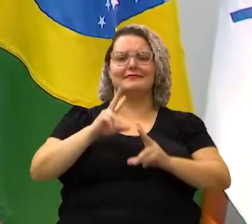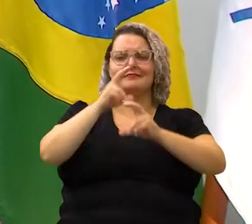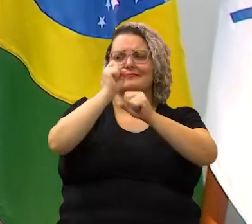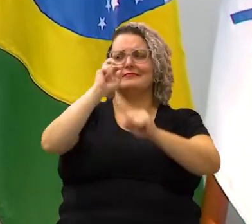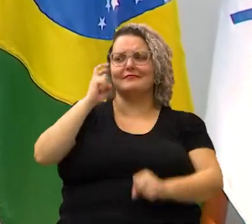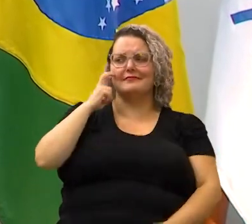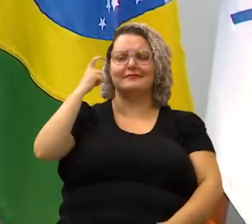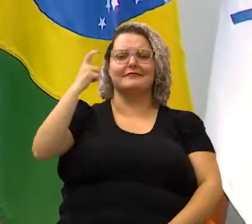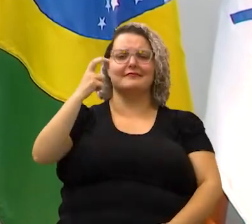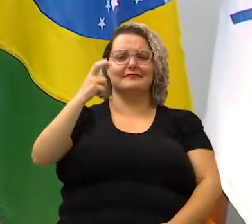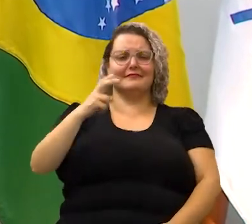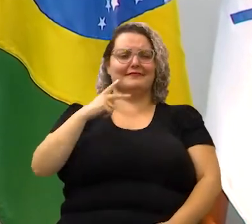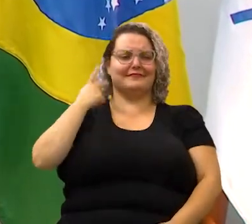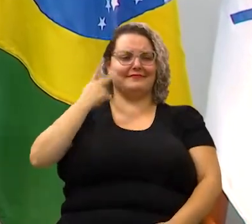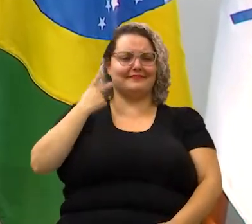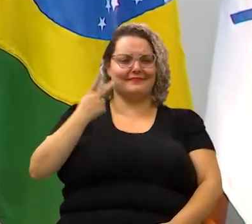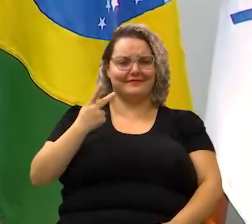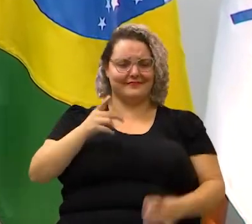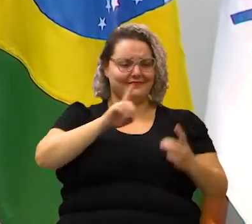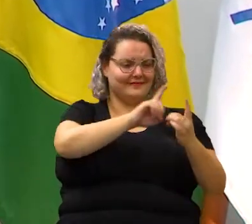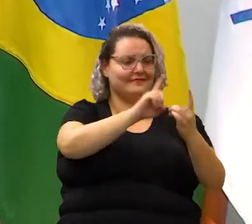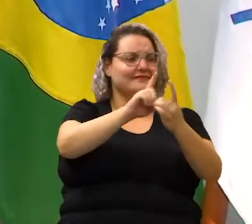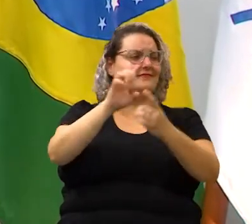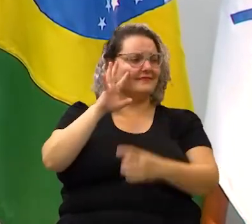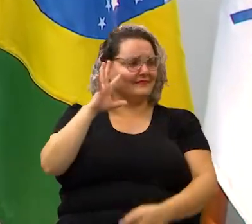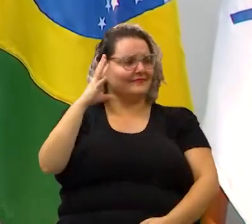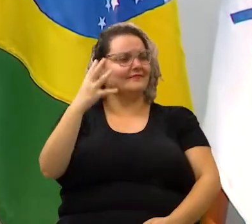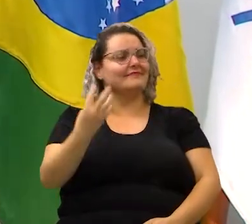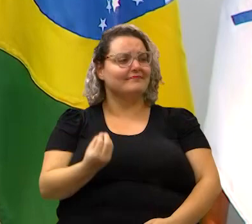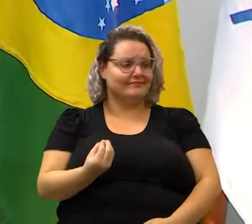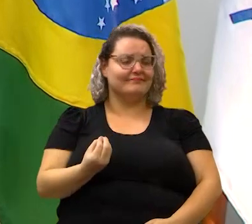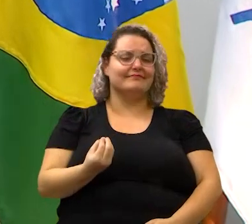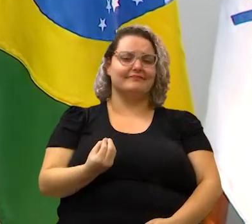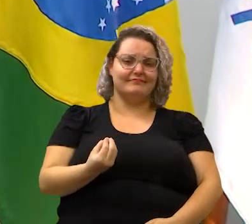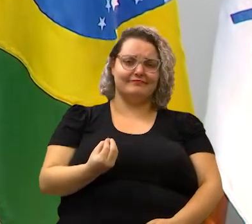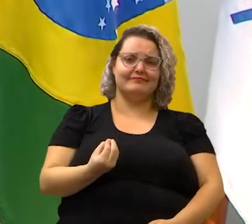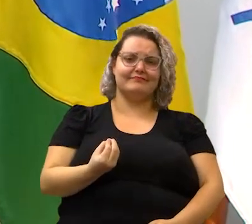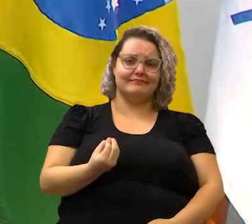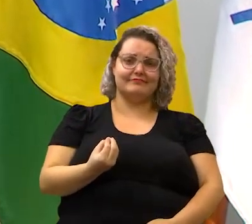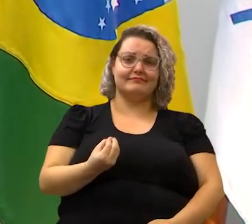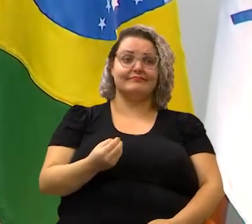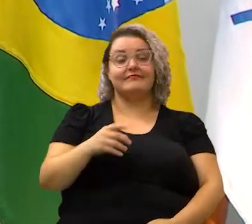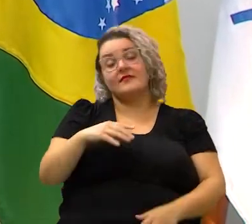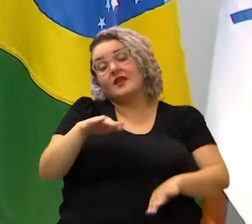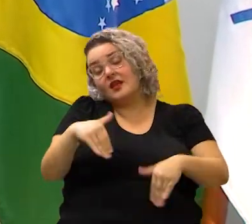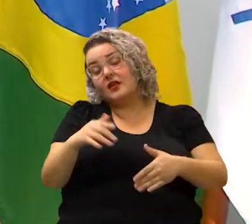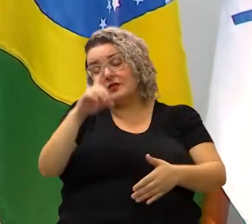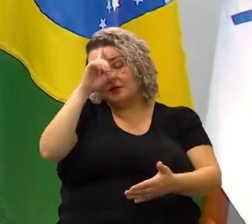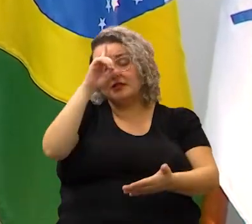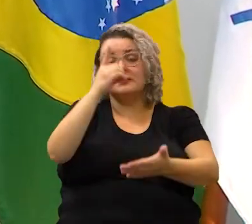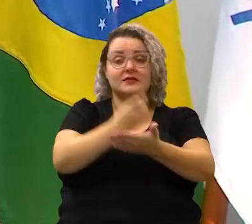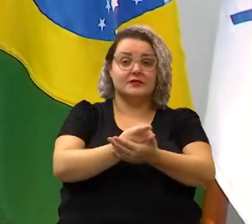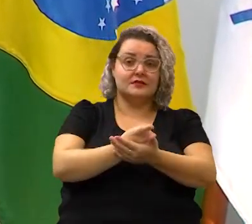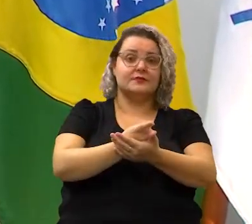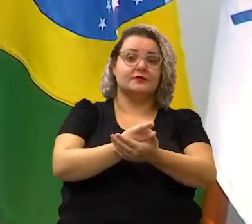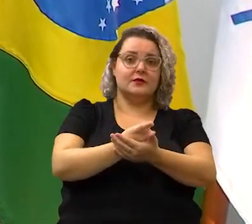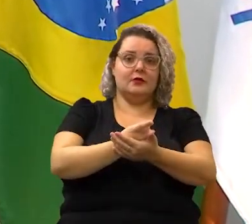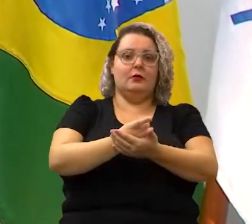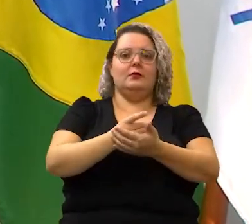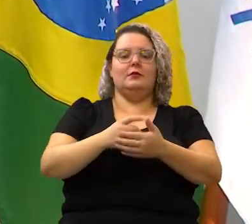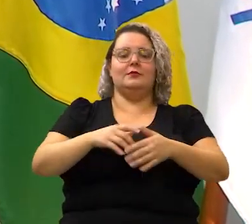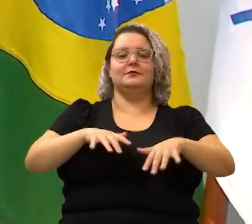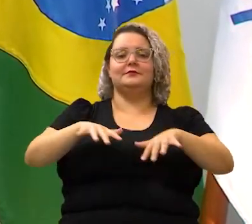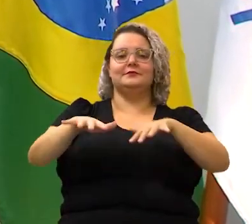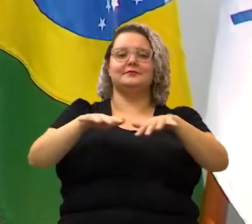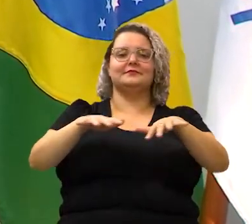esforço intelectual dos Vereadores de pesquisa de consulta de compreensão e ao tomar uma decisão que vai